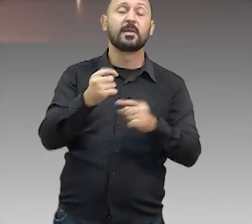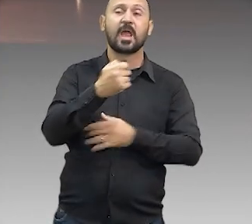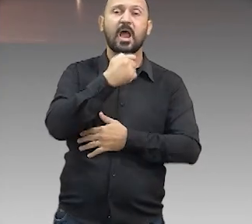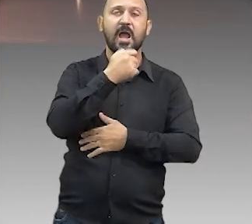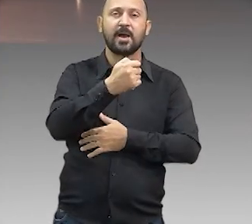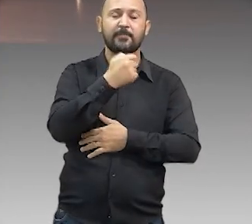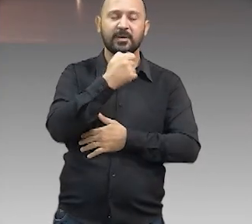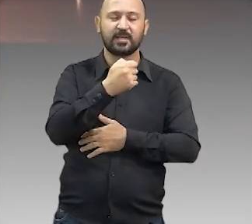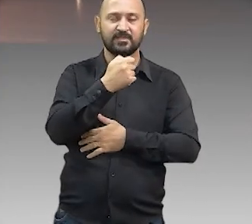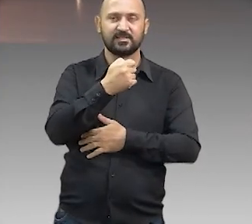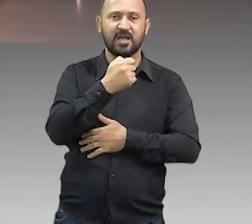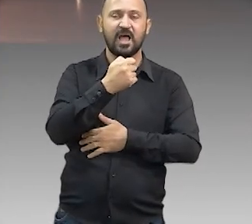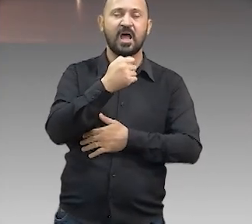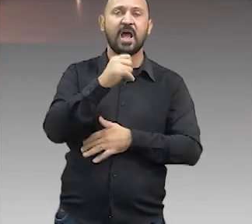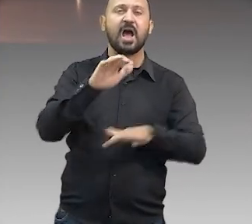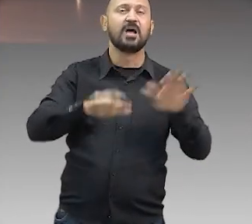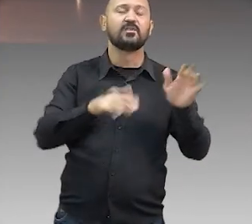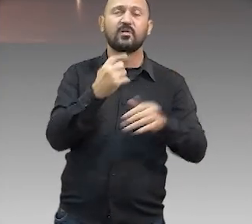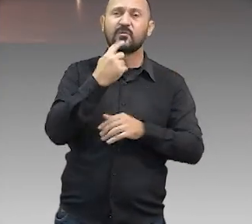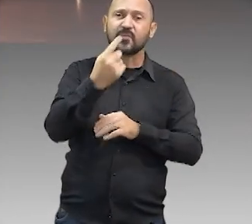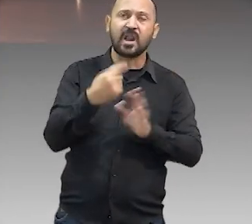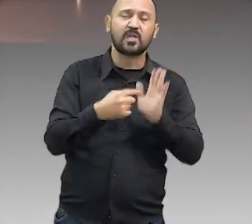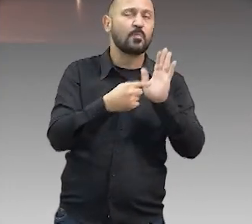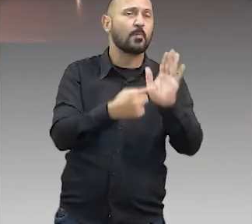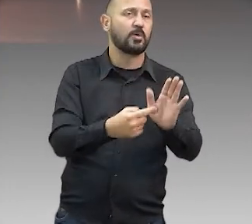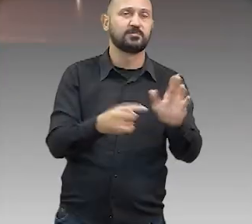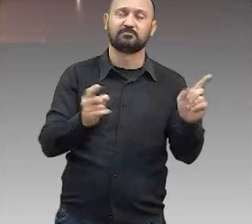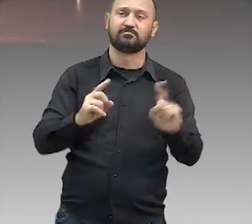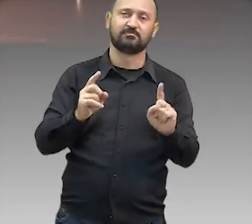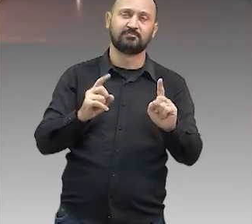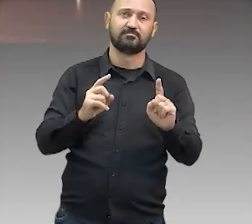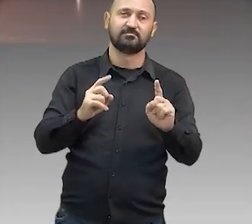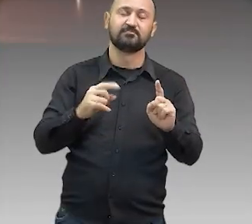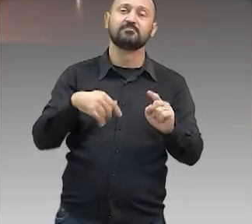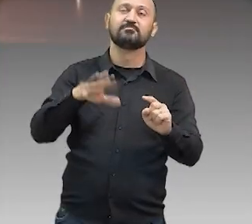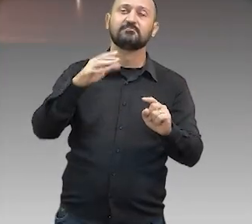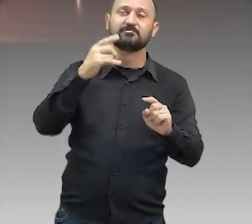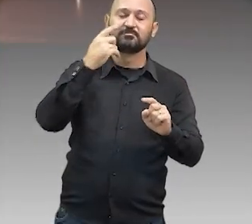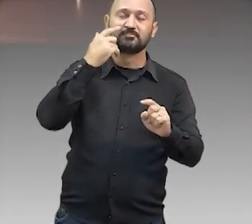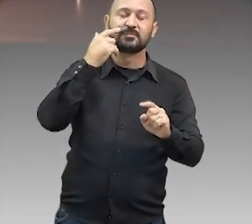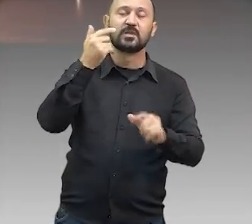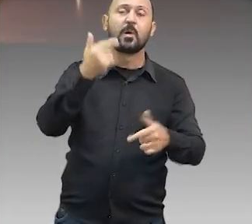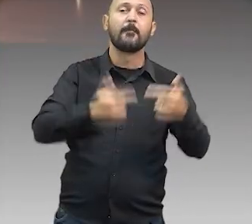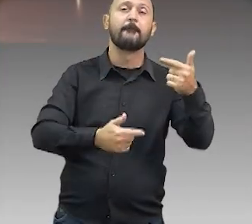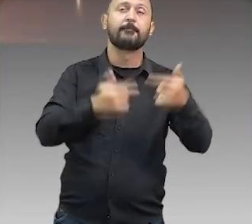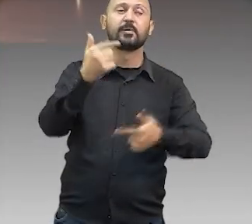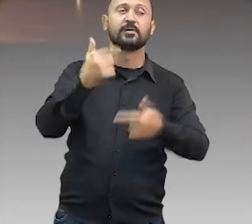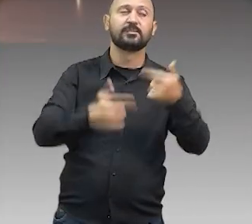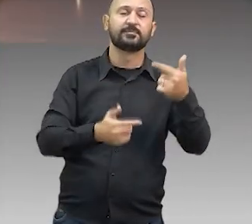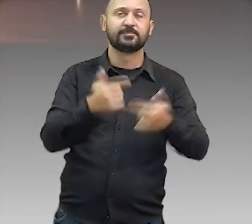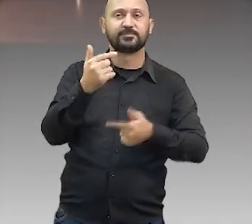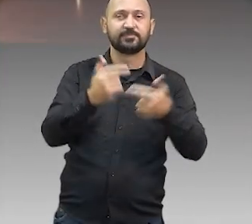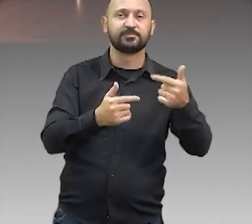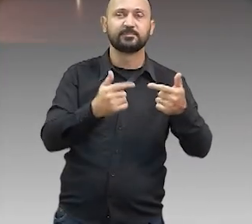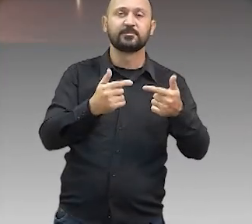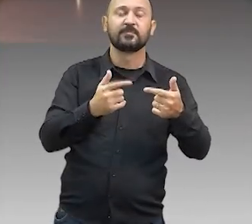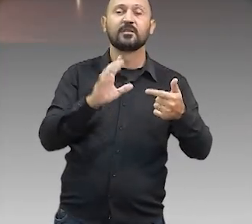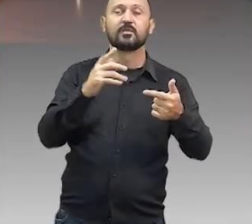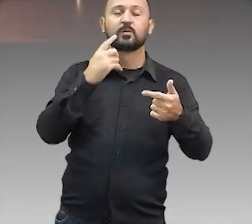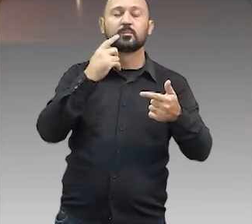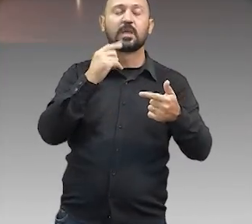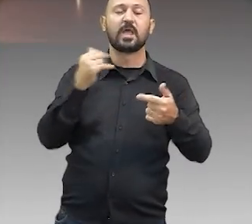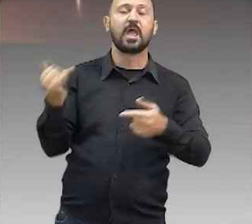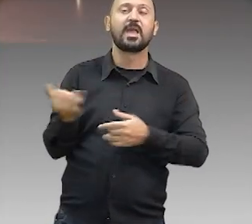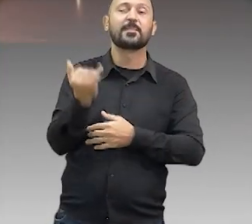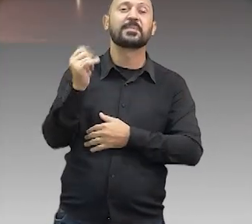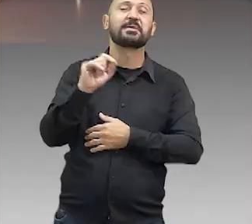a imprensa às vezes não fala, não mostra, e principalmente políticos na questão que a imprensa não dá